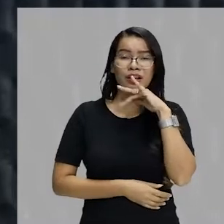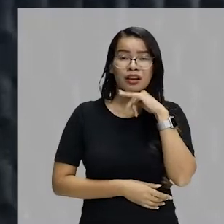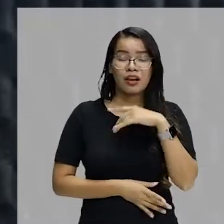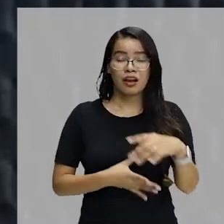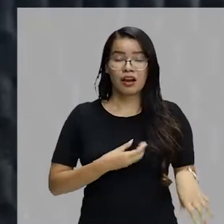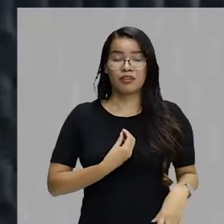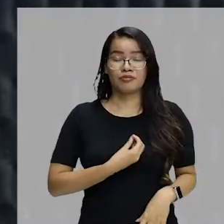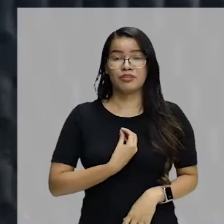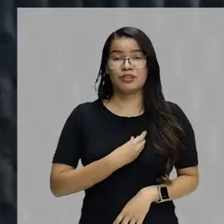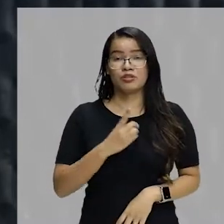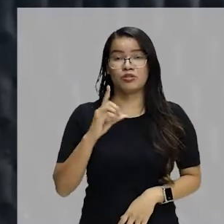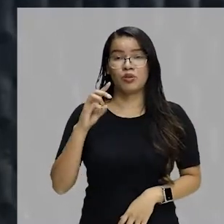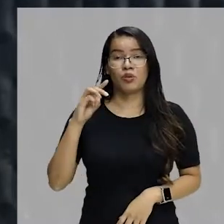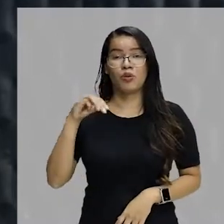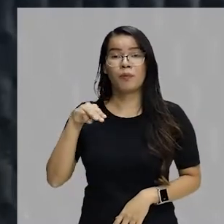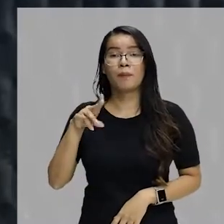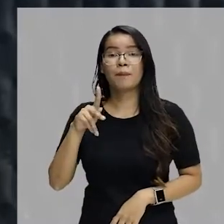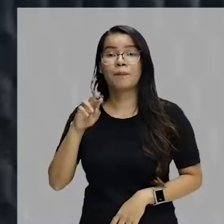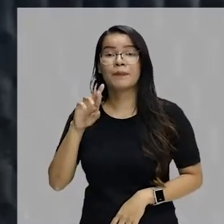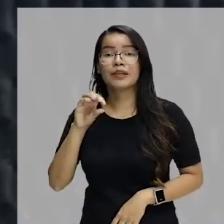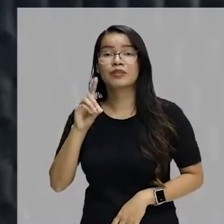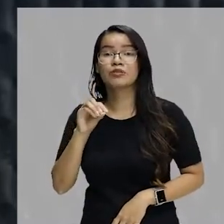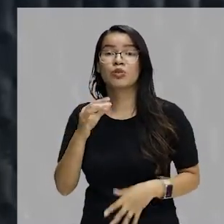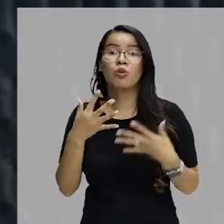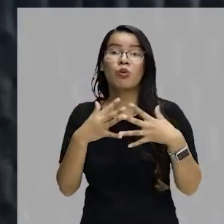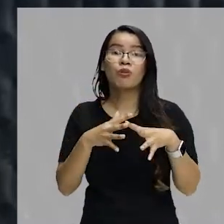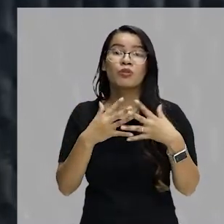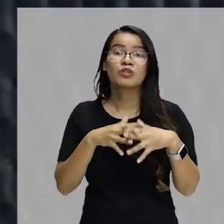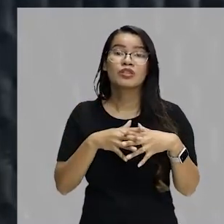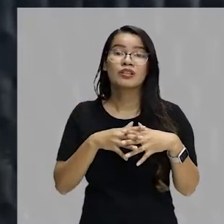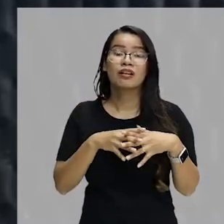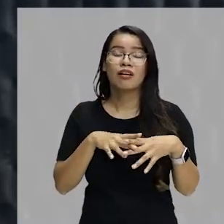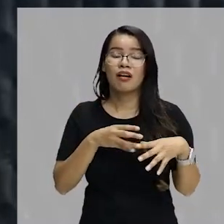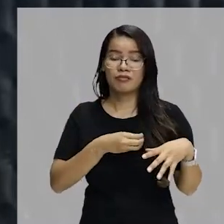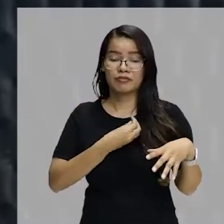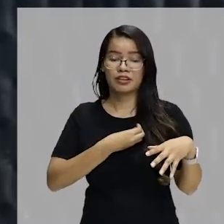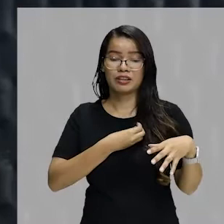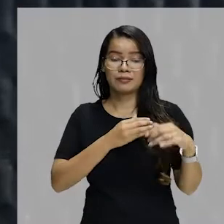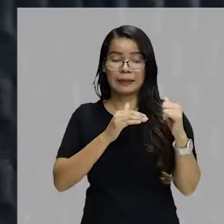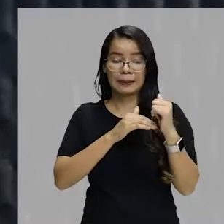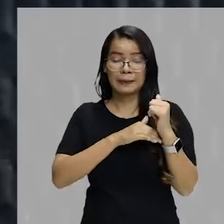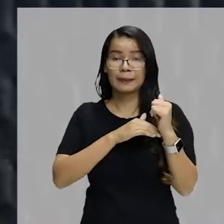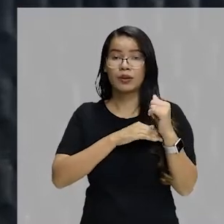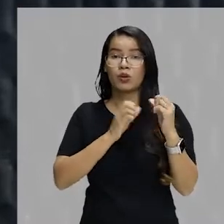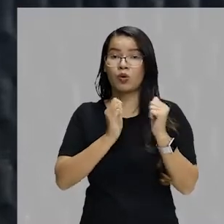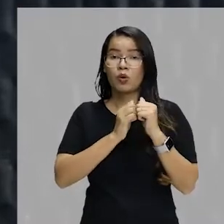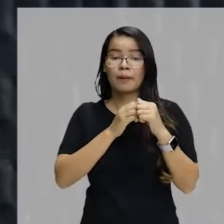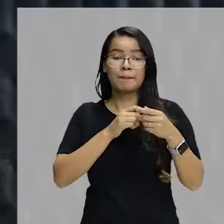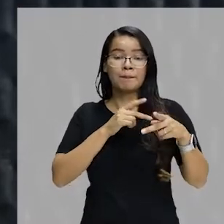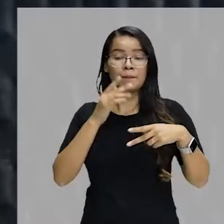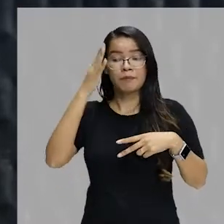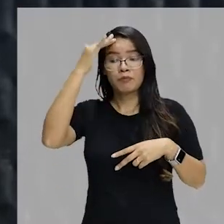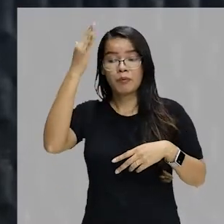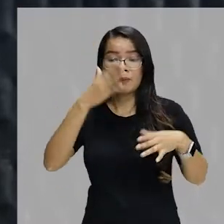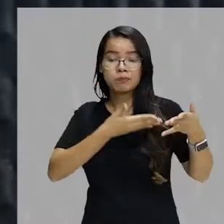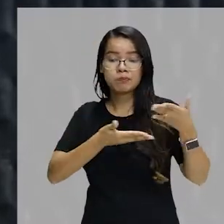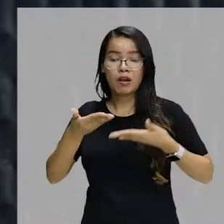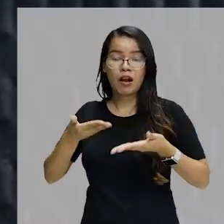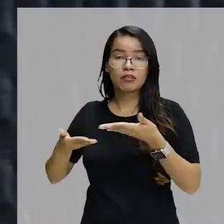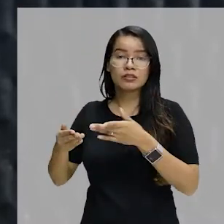Pedro, ele confundia a vida privada com a vida pública. E ele tinha uma vida muito tumultuada,